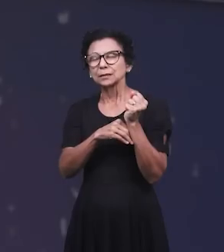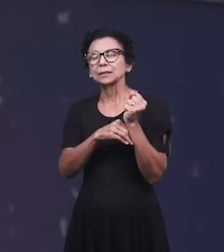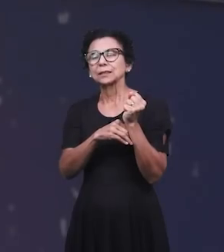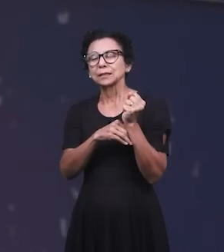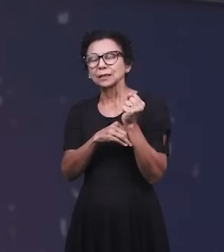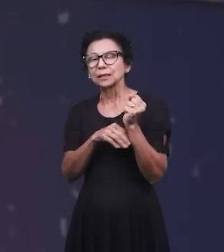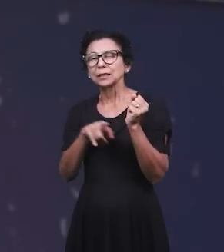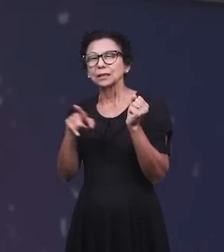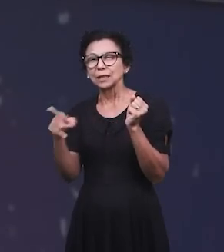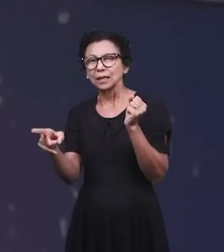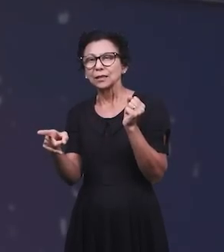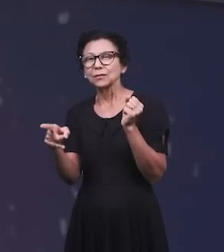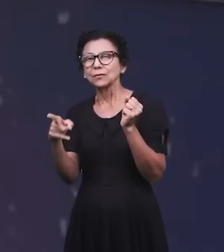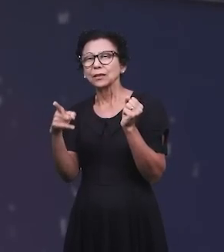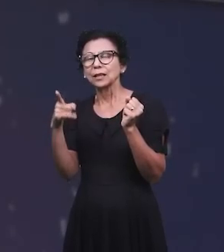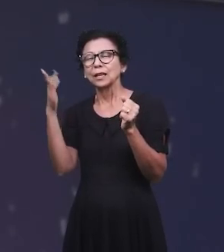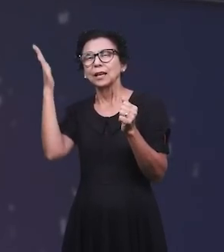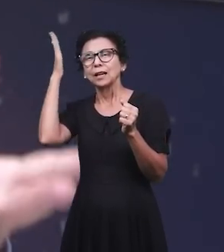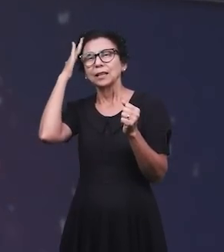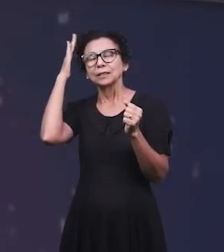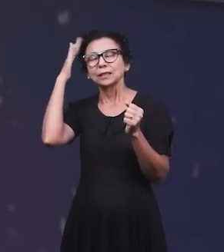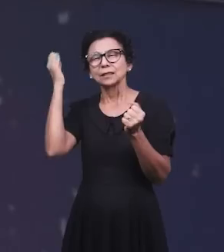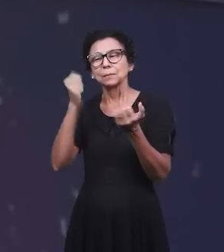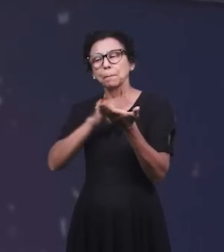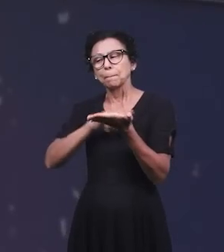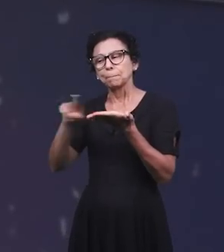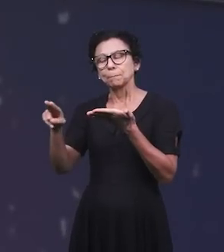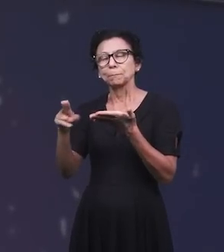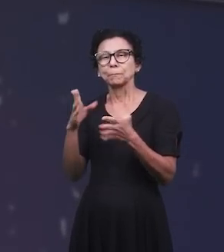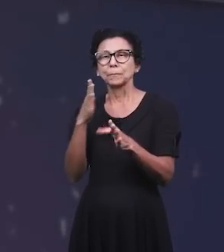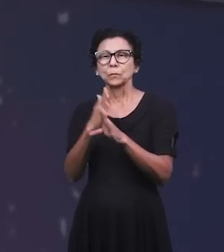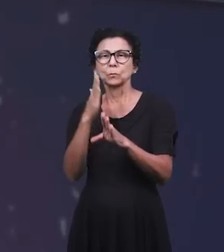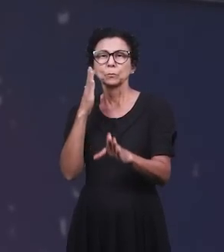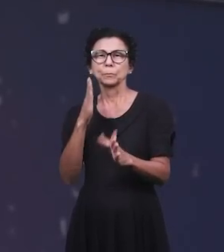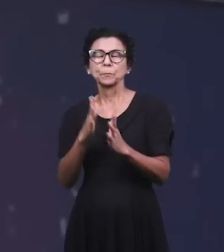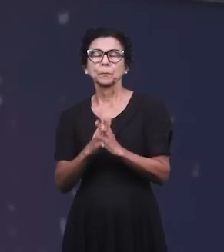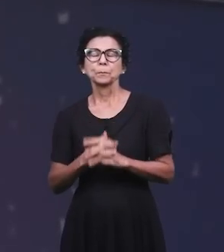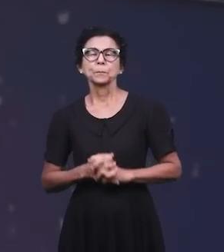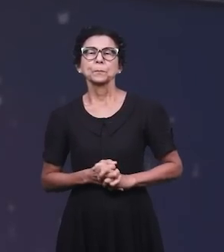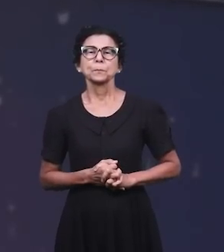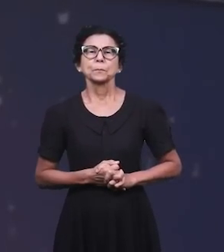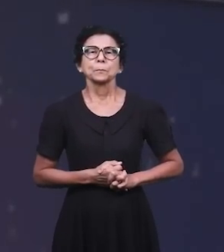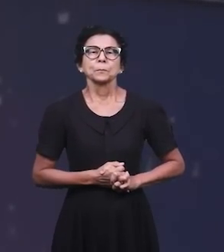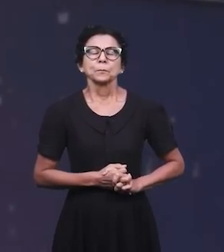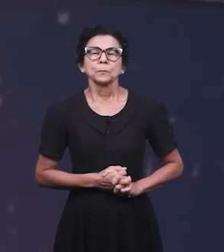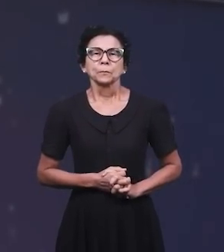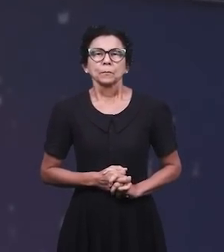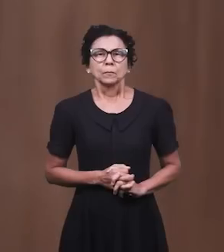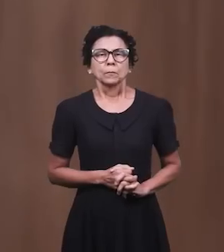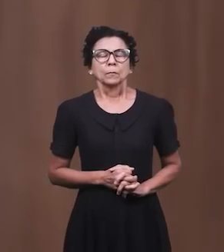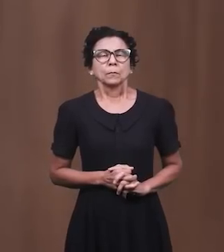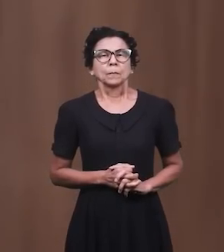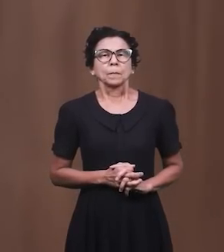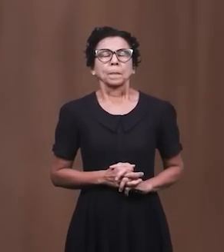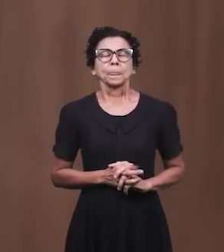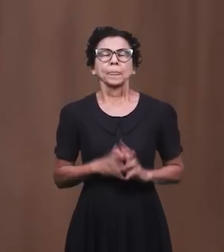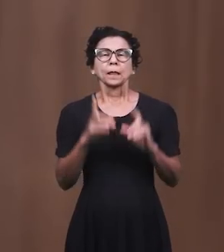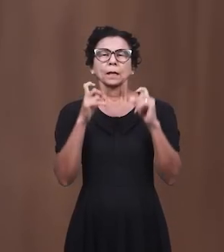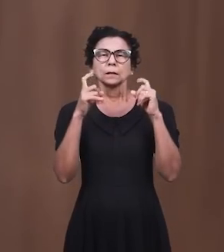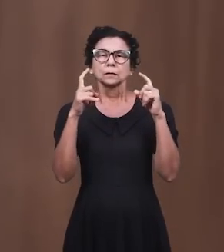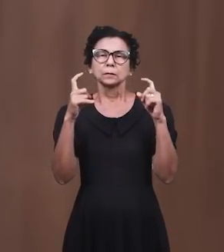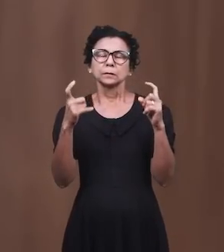conseguir compreender o que está ali sendo transmitido. Entendi. É interessante, porque quando a gente fala de